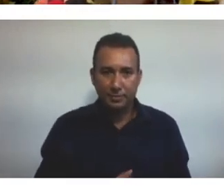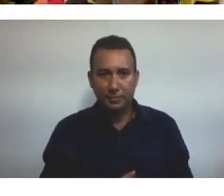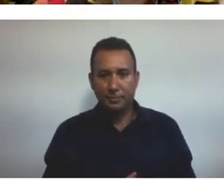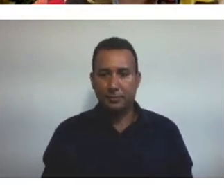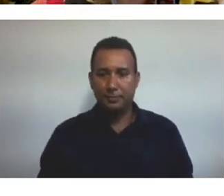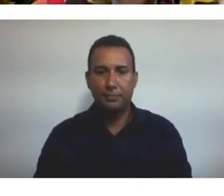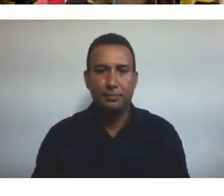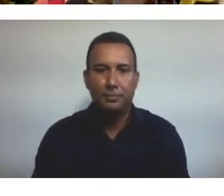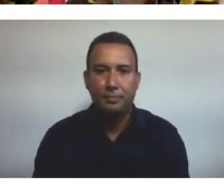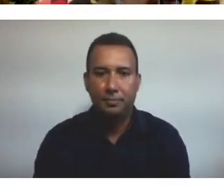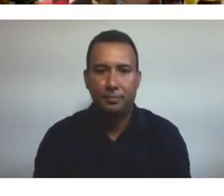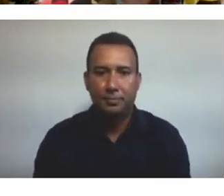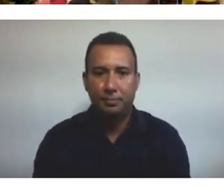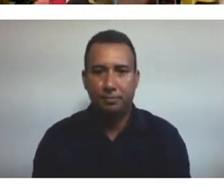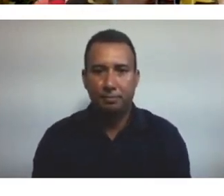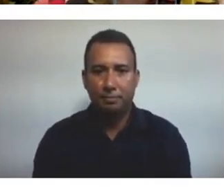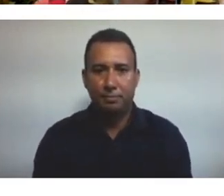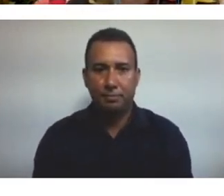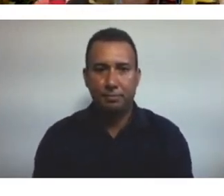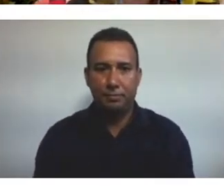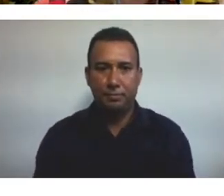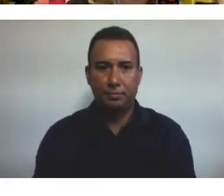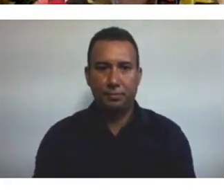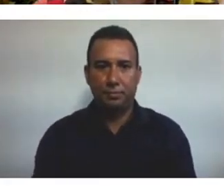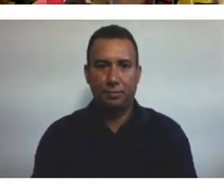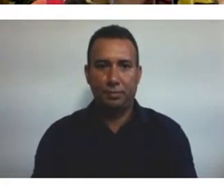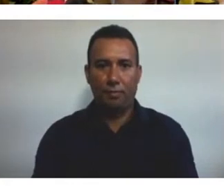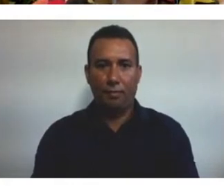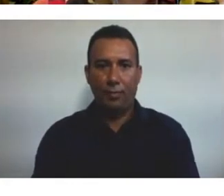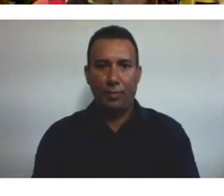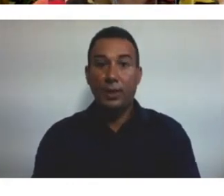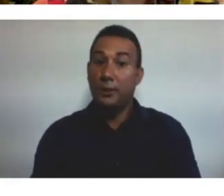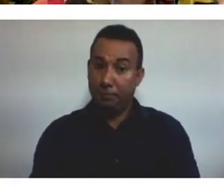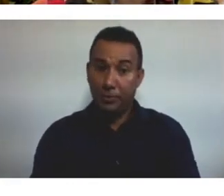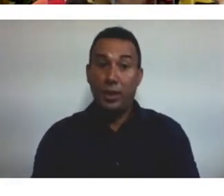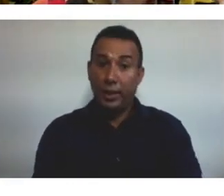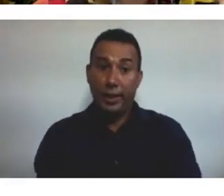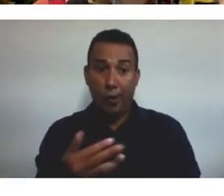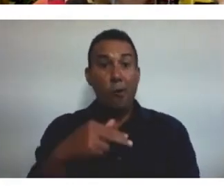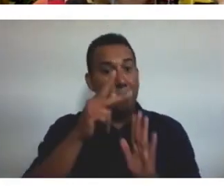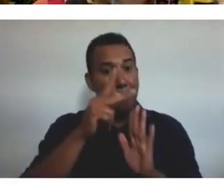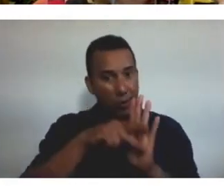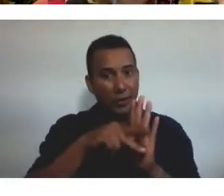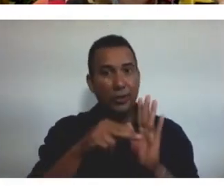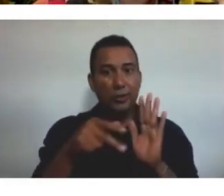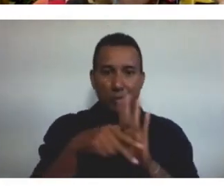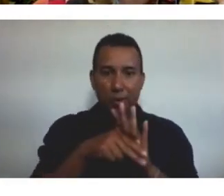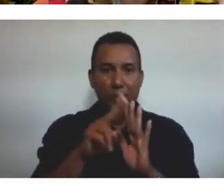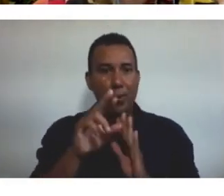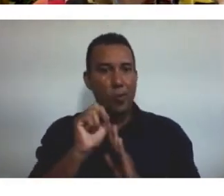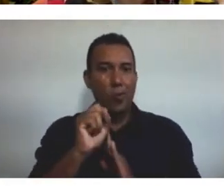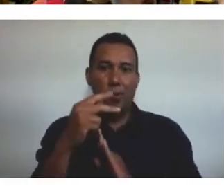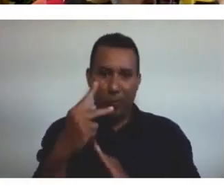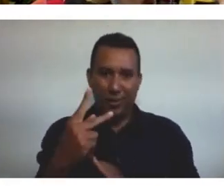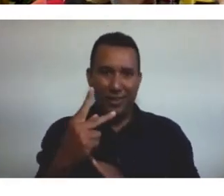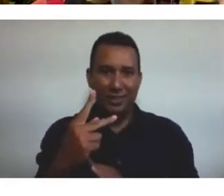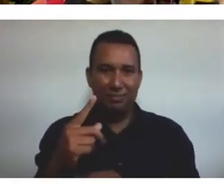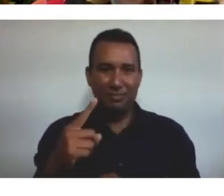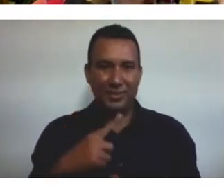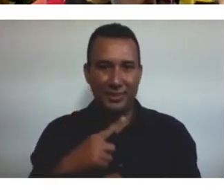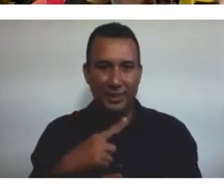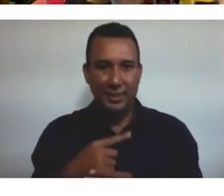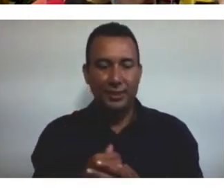Então, este é o projeto, né, Biblioteca Viva, da Faculdade de Medicina de Ribeirão Preto, da Universidade de São Paulo.